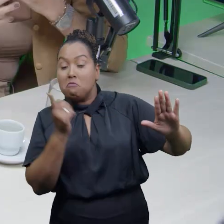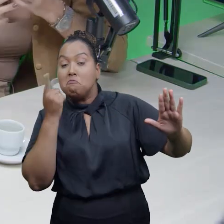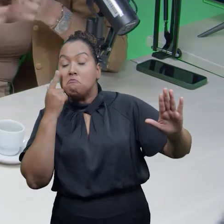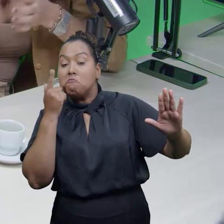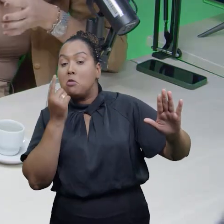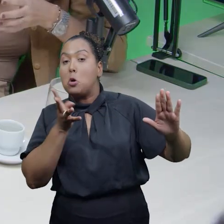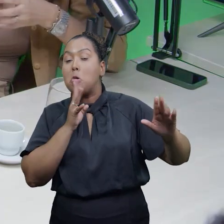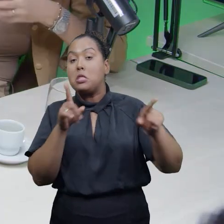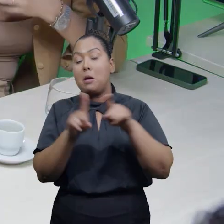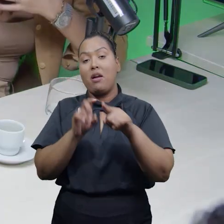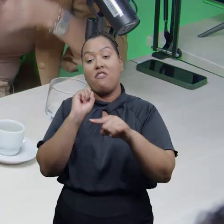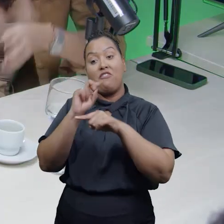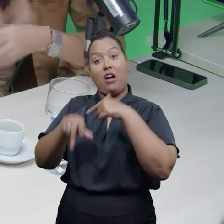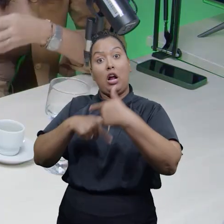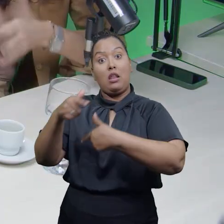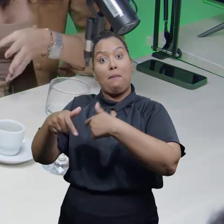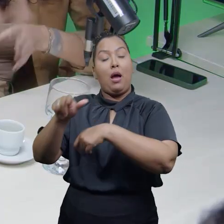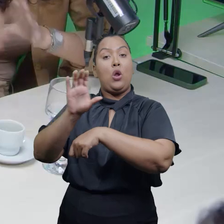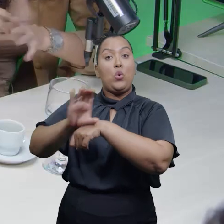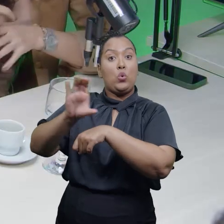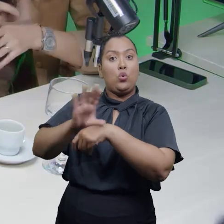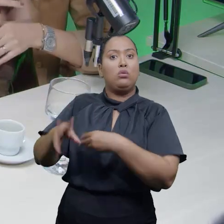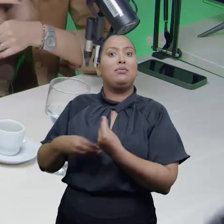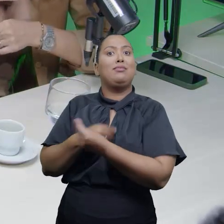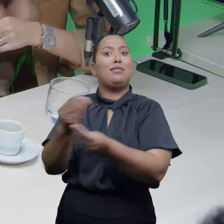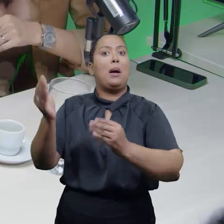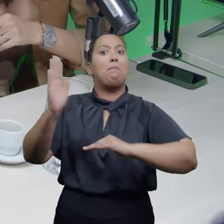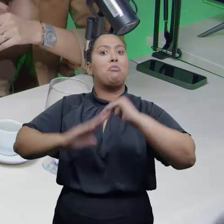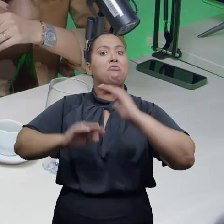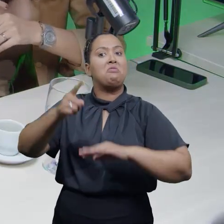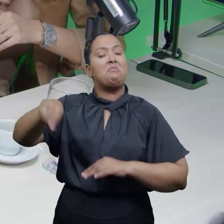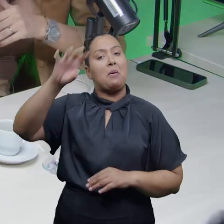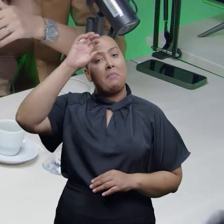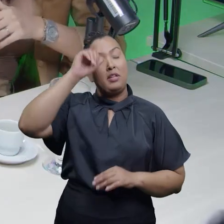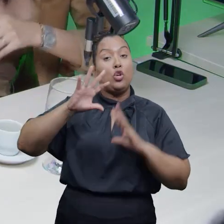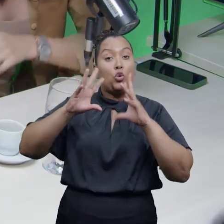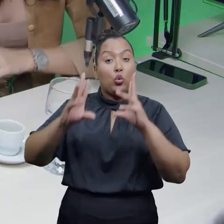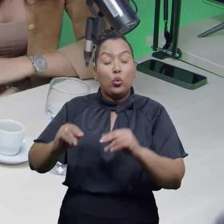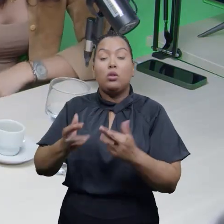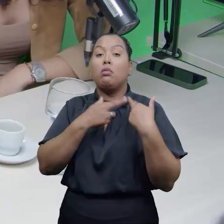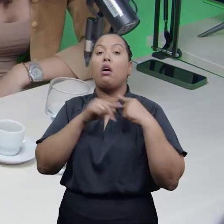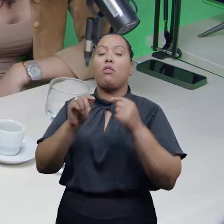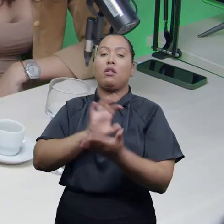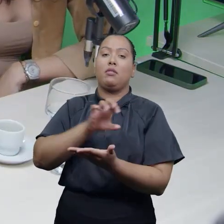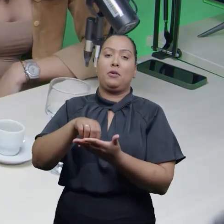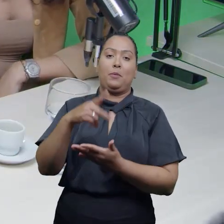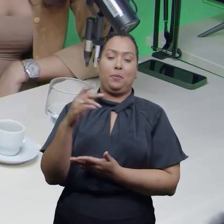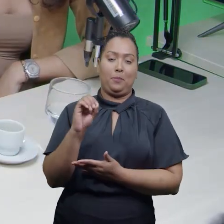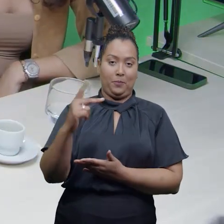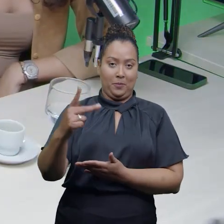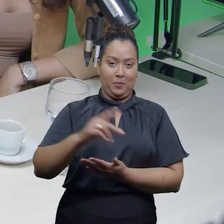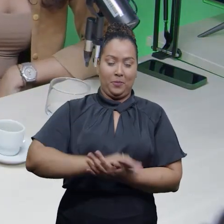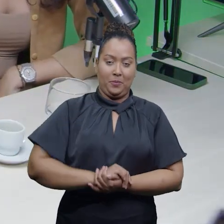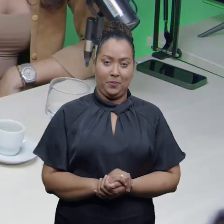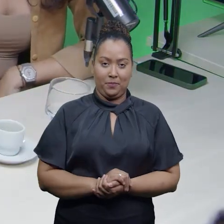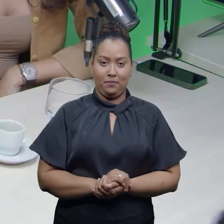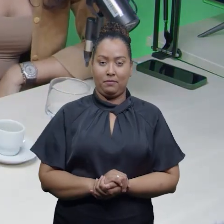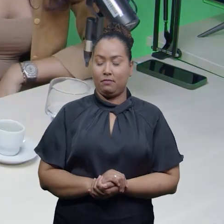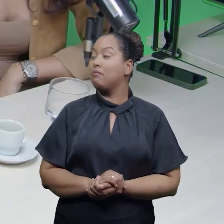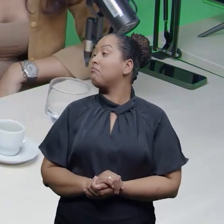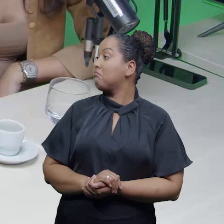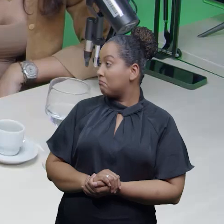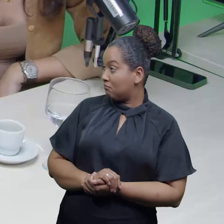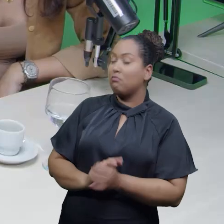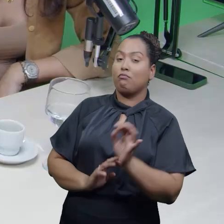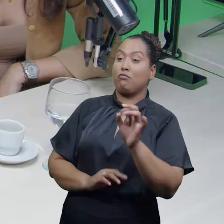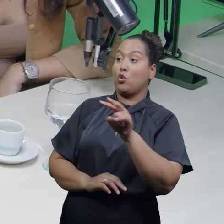acolhida, fazer cursos profissionalizantes, tudo isso perpassa a atuação do Centro Pop. Eu acho que por isso, assim,